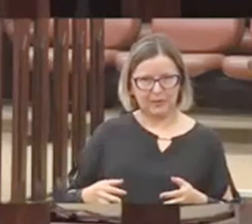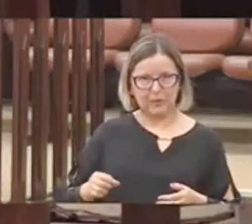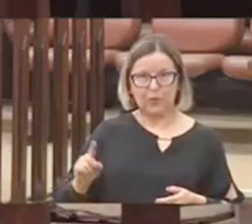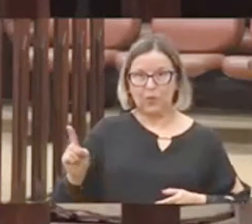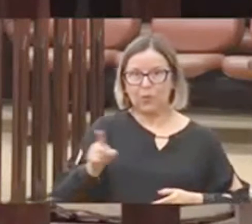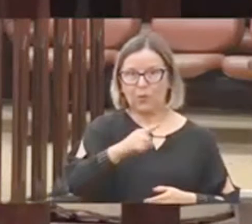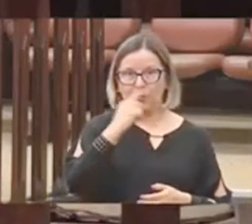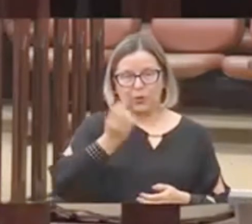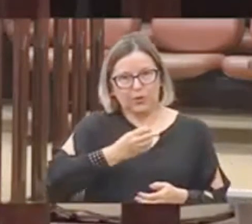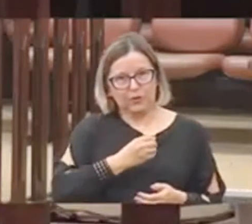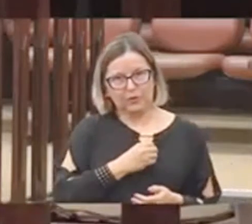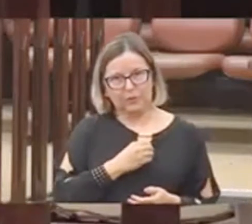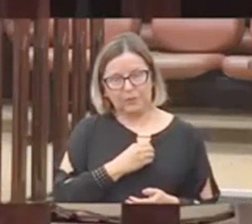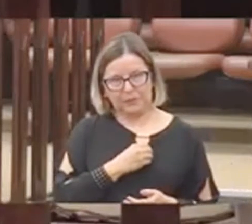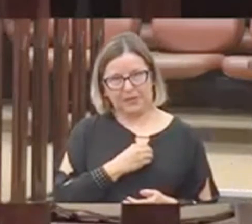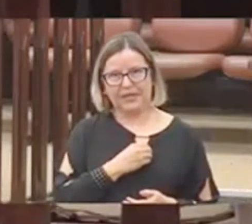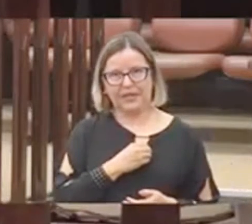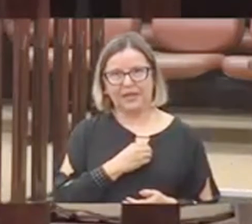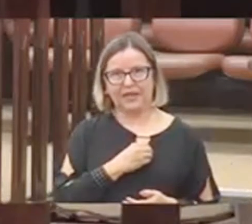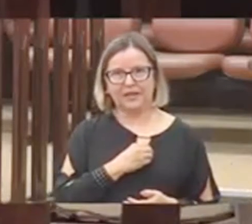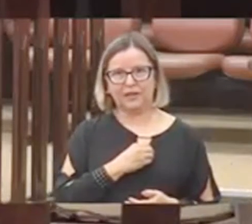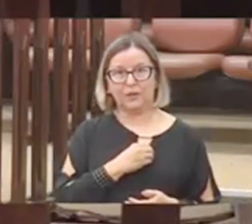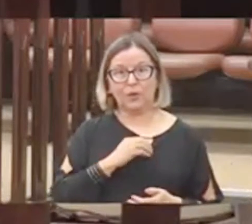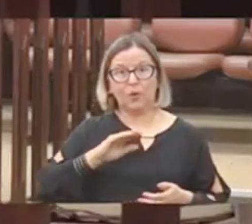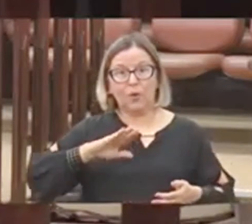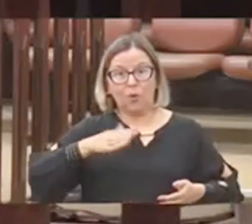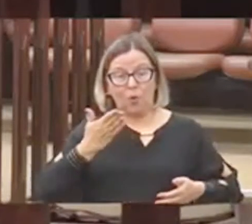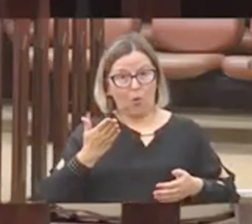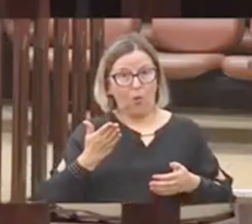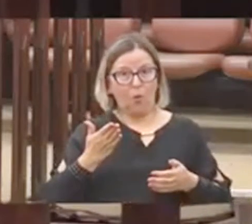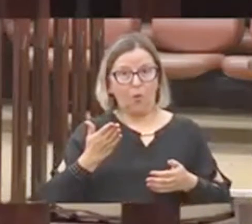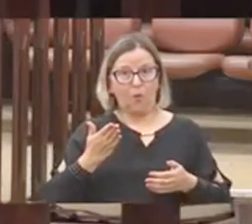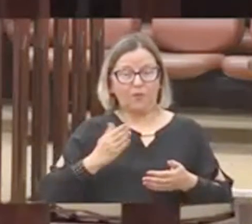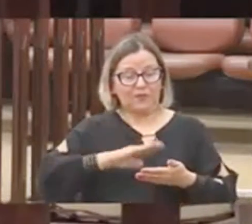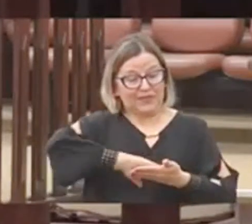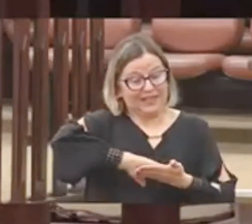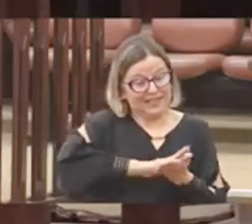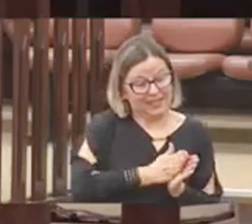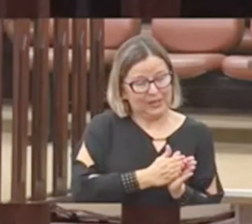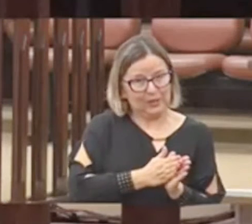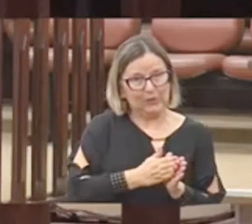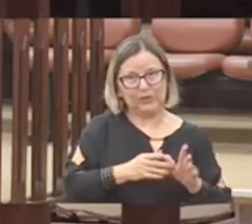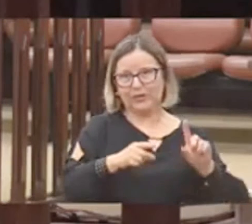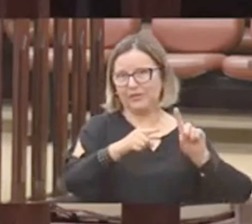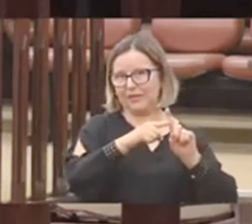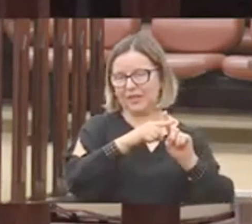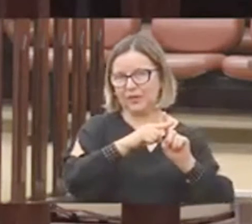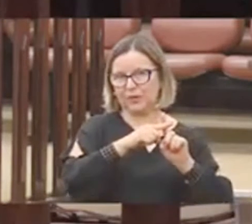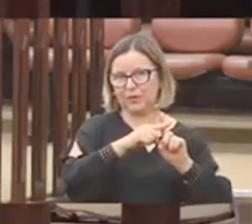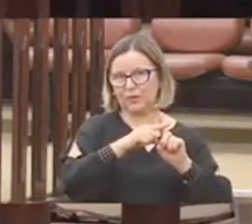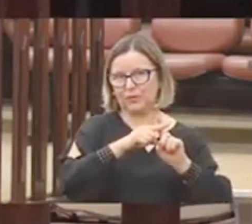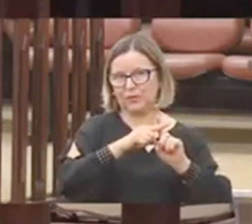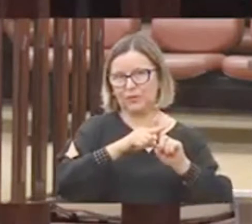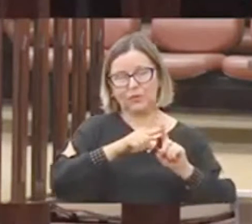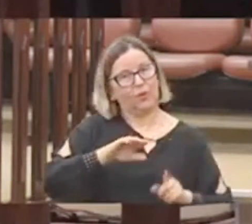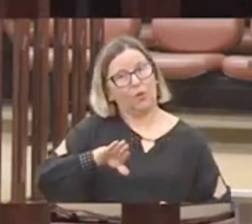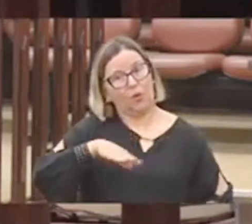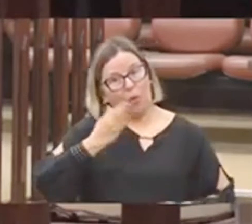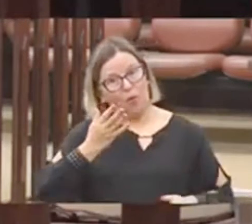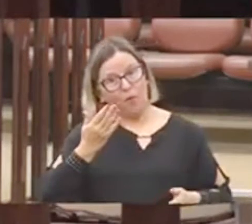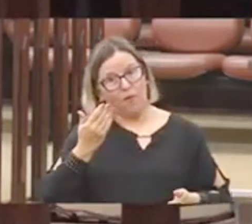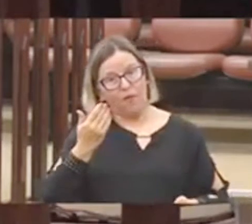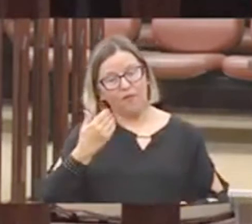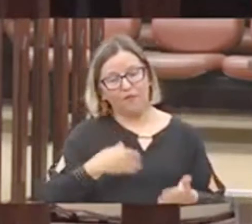inferno. Eu gostaria muito que todos nós tivéssemos esse encontro com Deus mediante